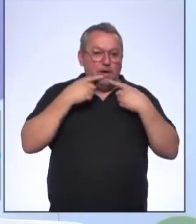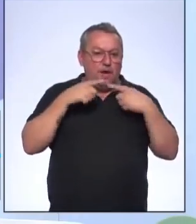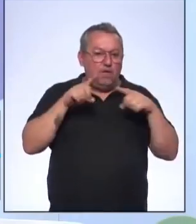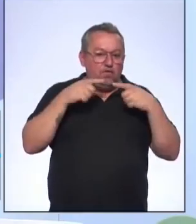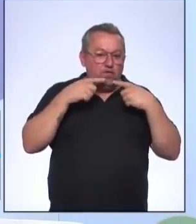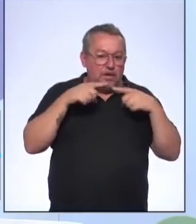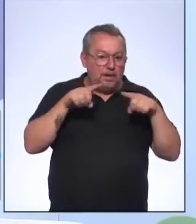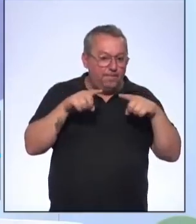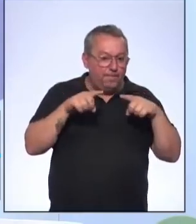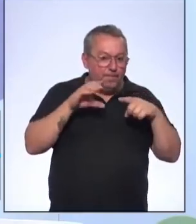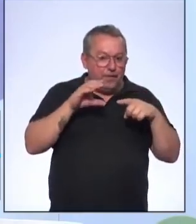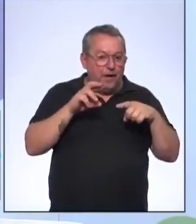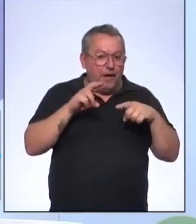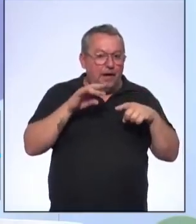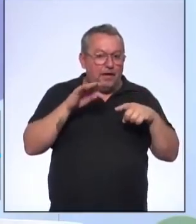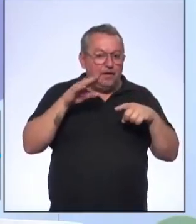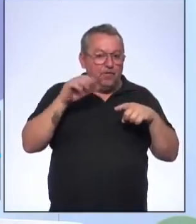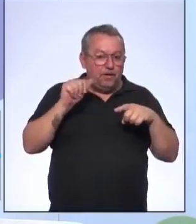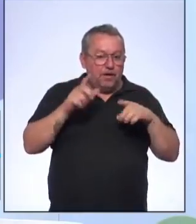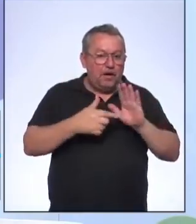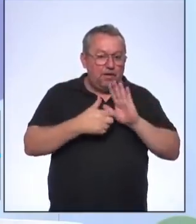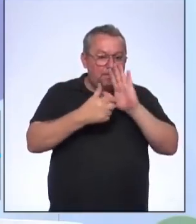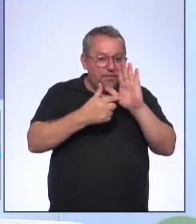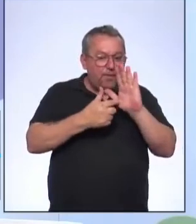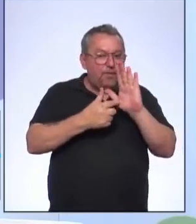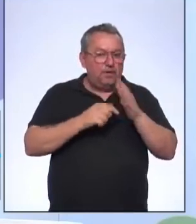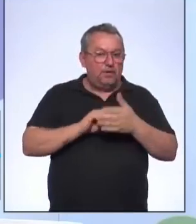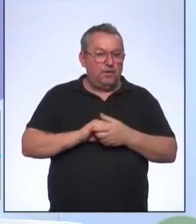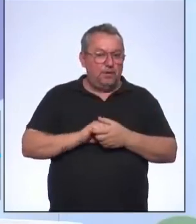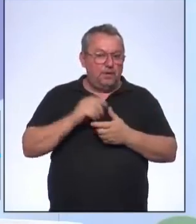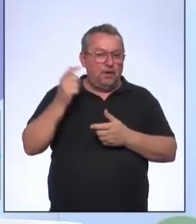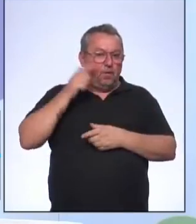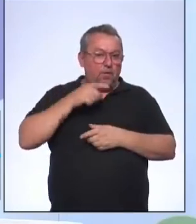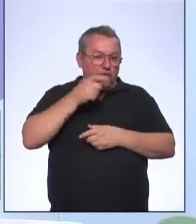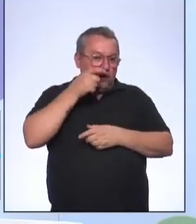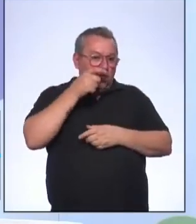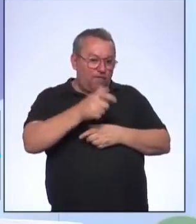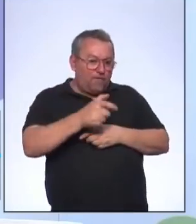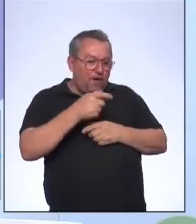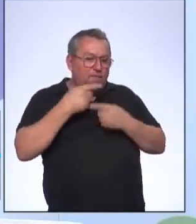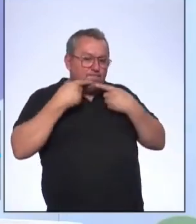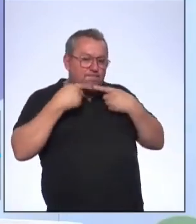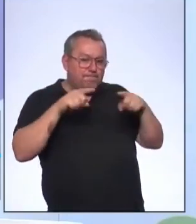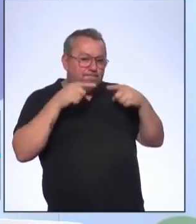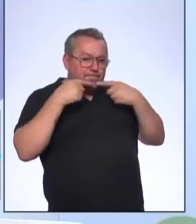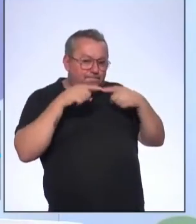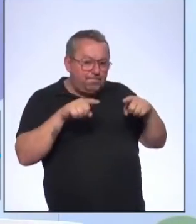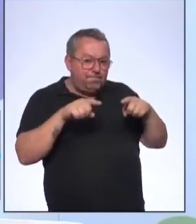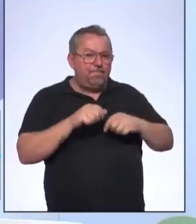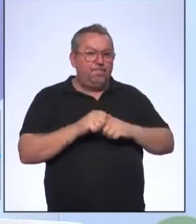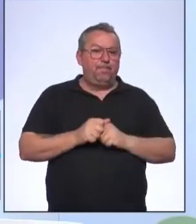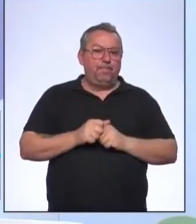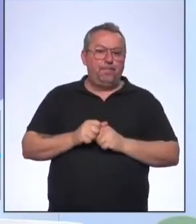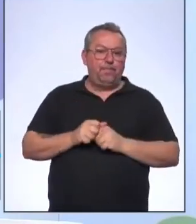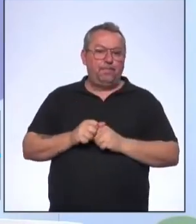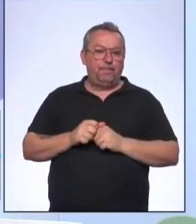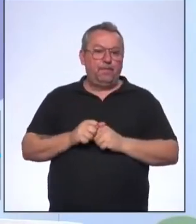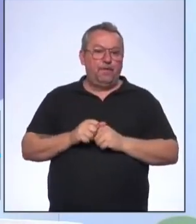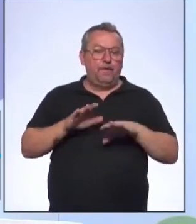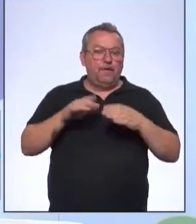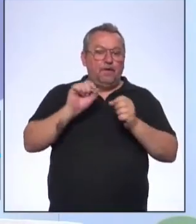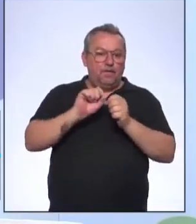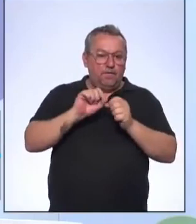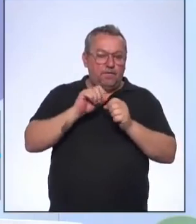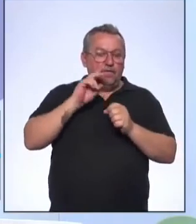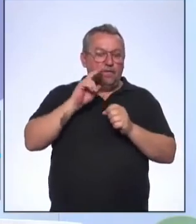crítica explícita. Quando eu falo explícita, ela é aparente? Eu consigo ver a crítica ali, retirar uma parte que tem essa crítica? E aí vocês vão